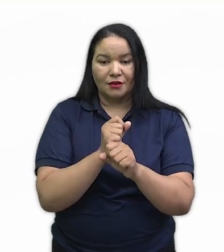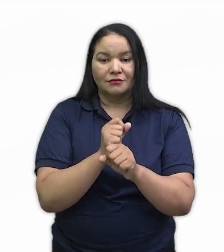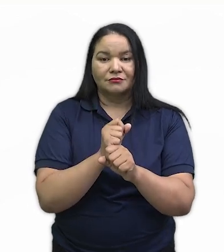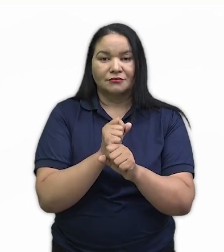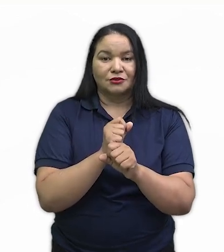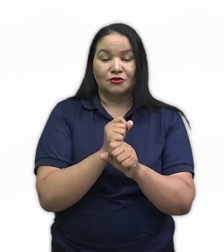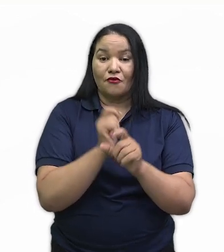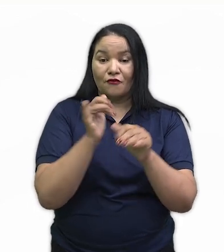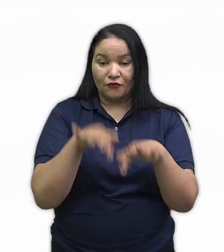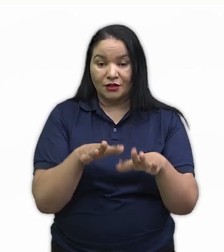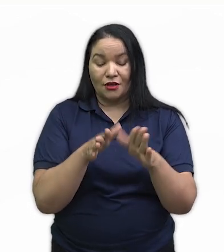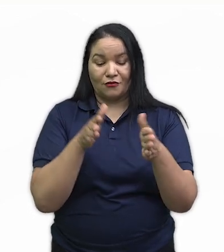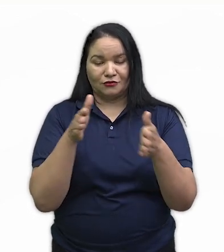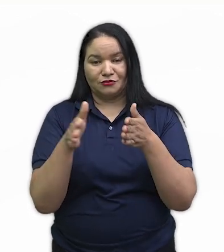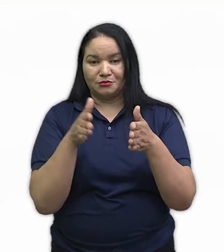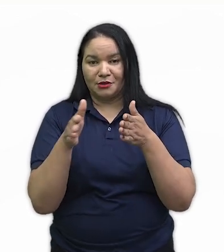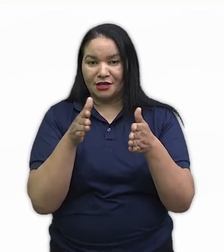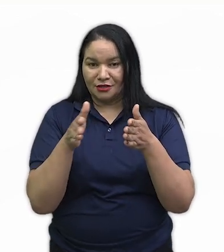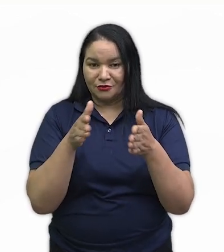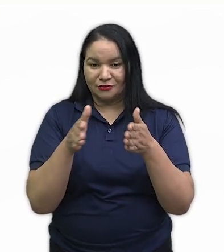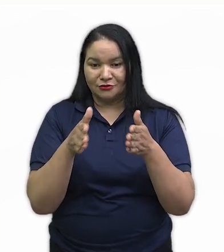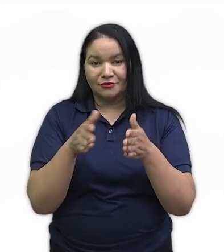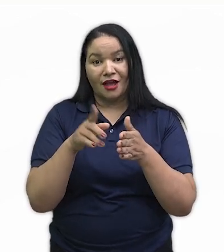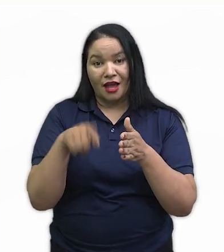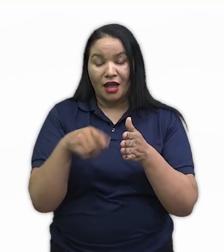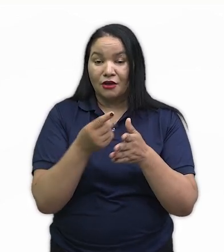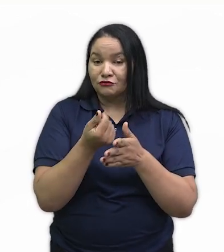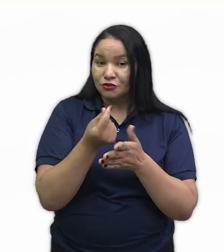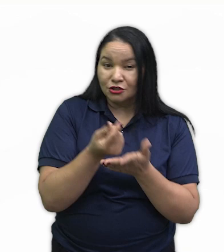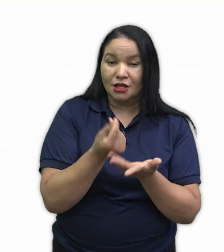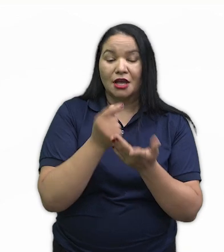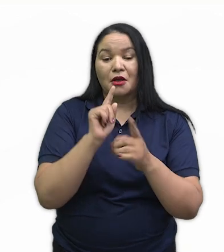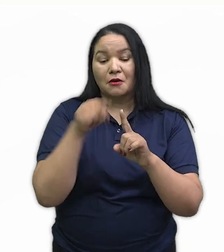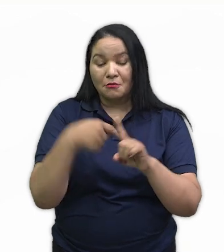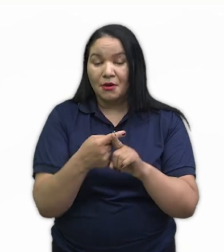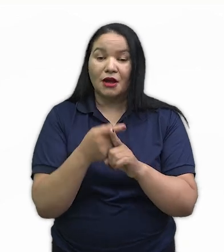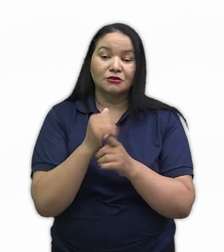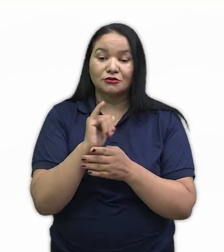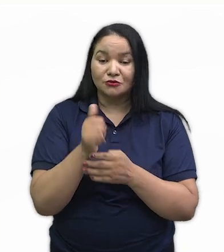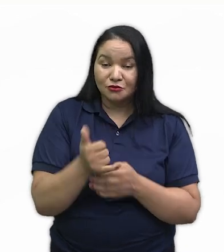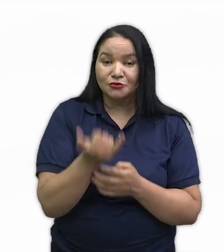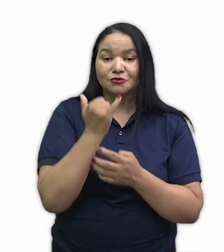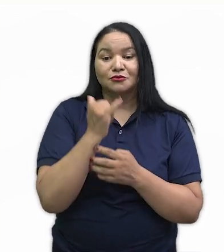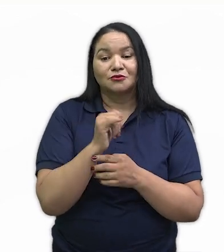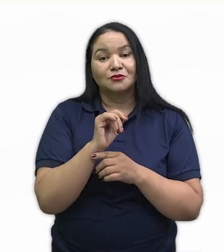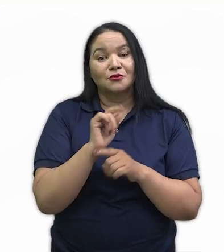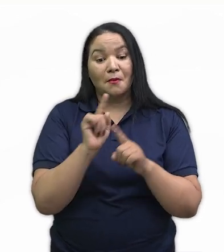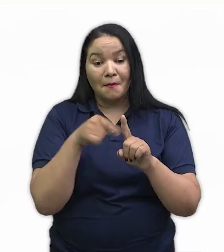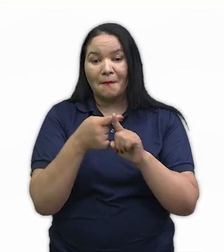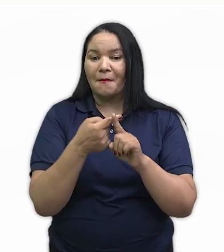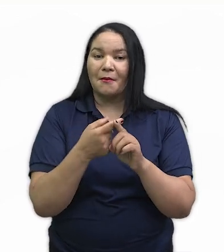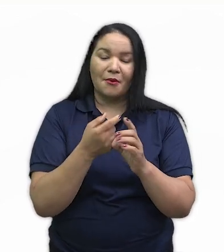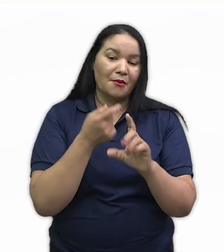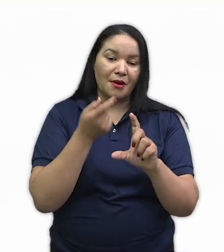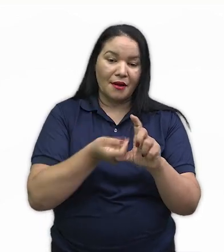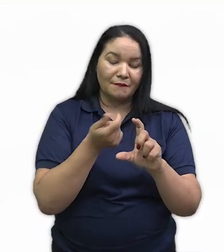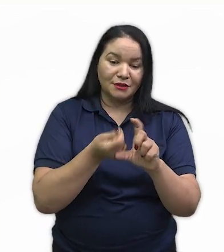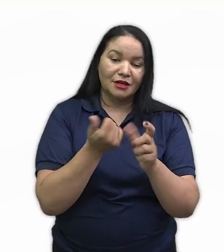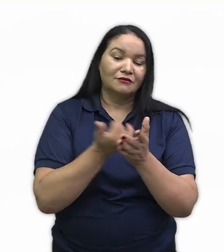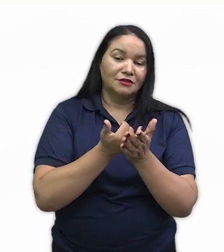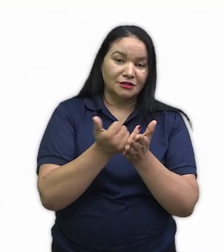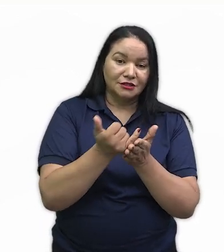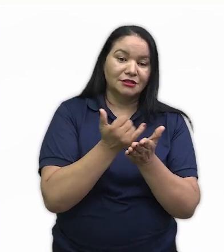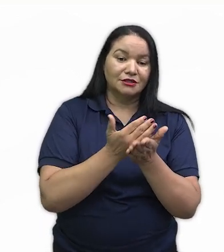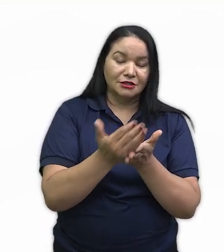ao final de um período. É o todo, é juro mais o capital, tá bom? Incluindo o capital inicial